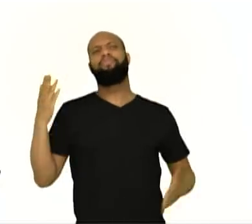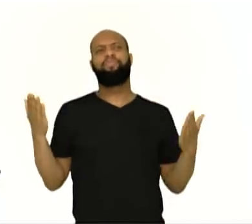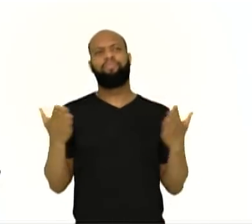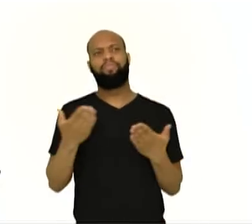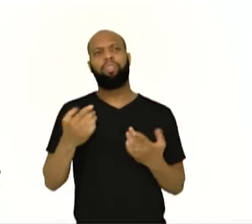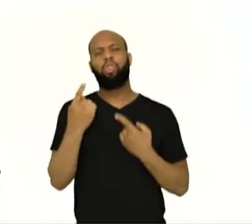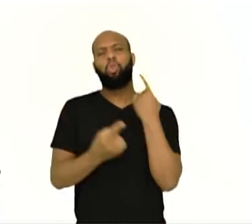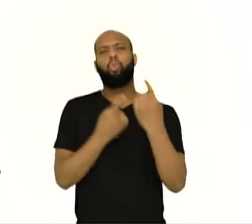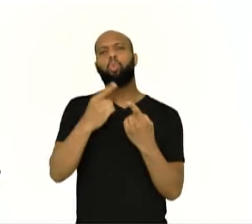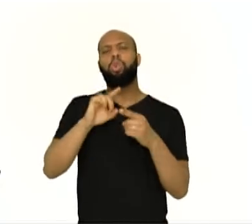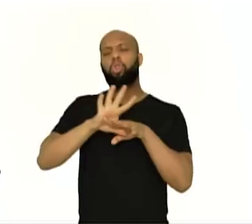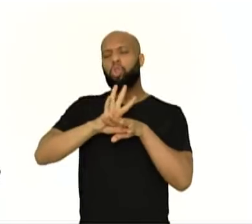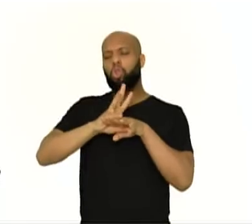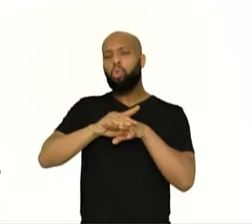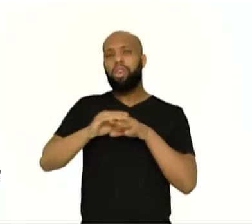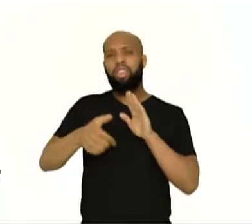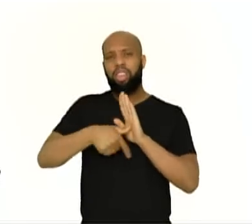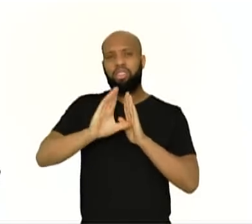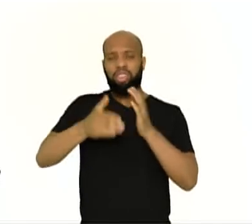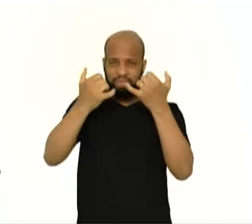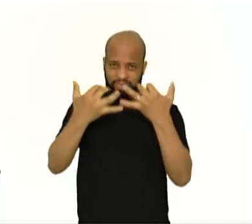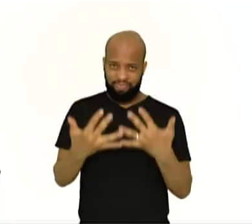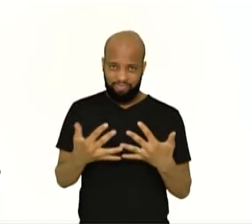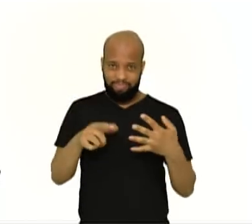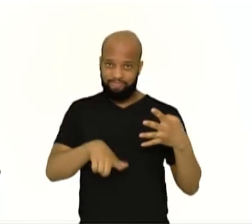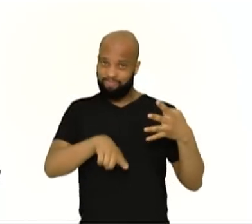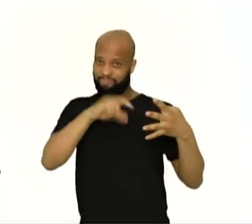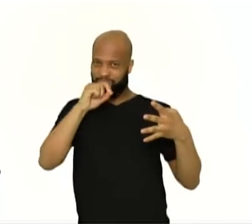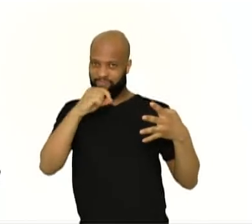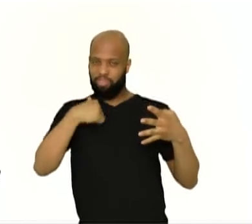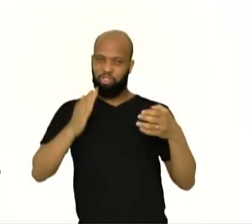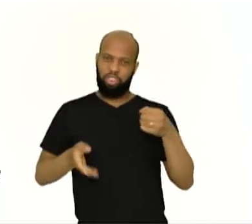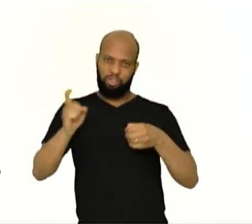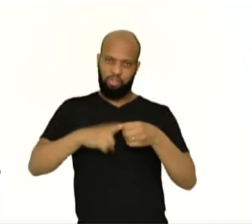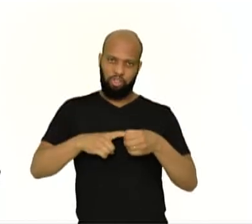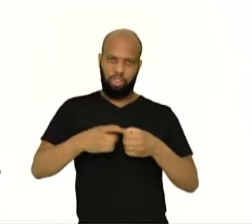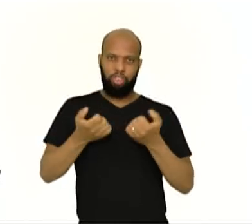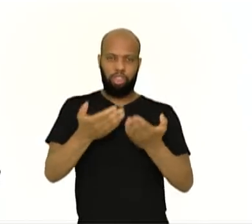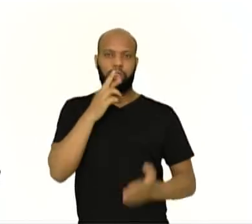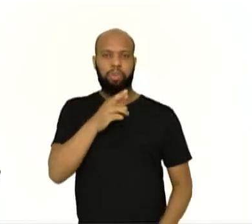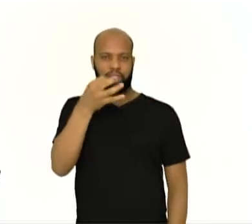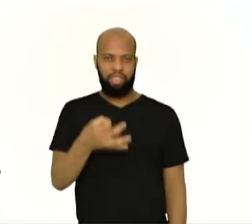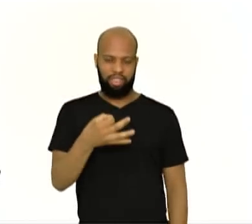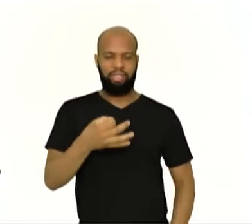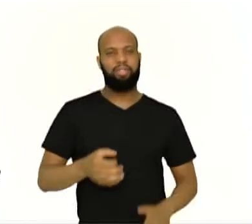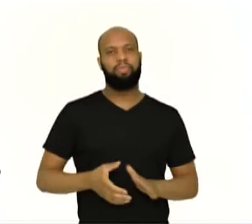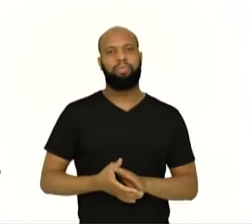Qual é a doença que eu expliquei anteriormente? É uma dica. Eu já volto com a resposta correta.